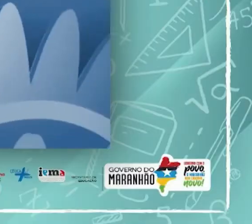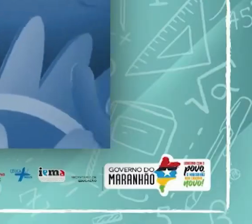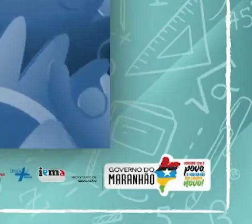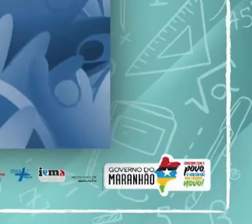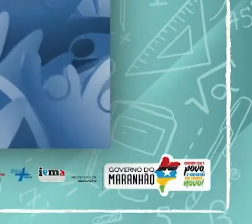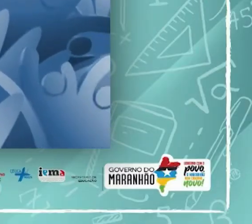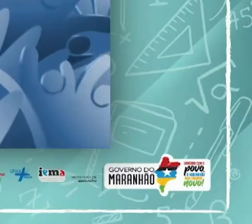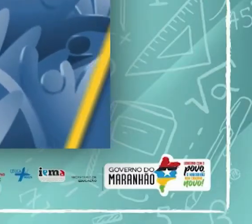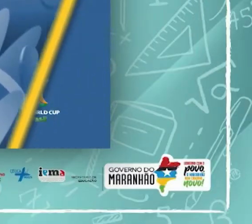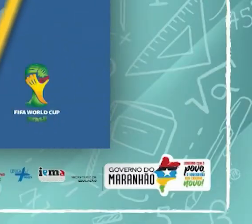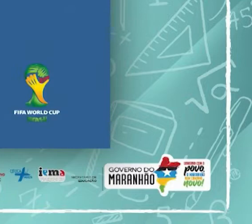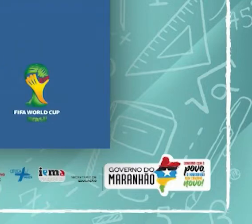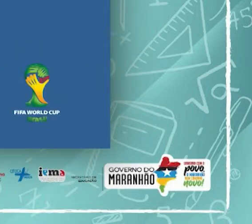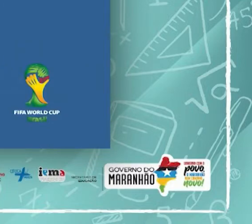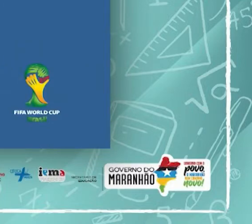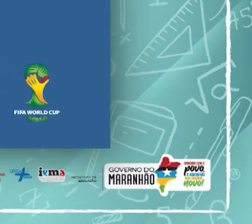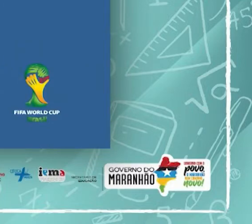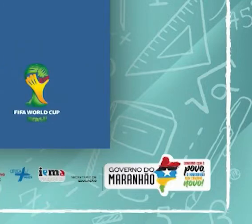e